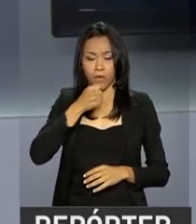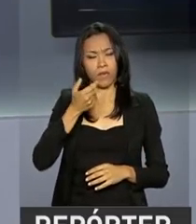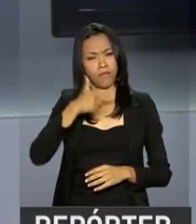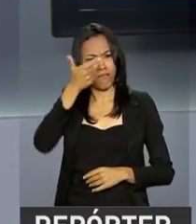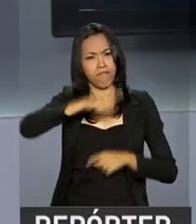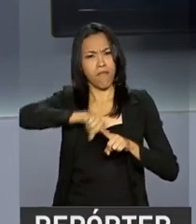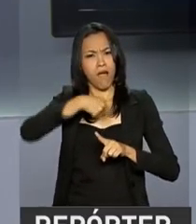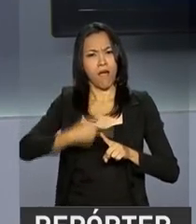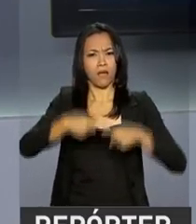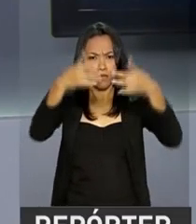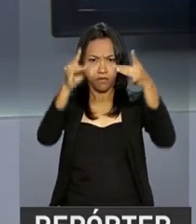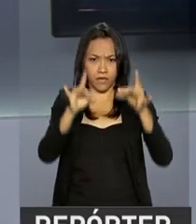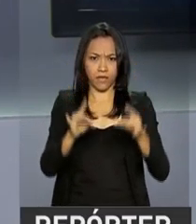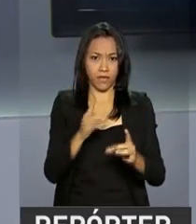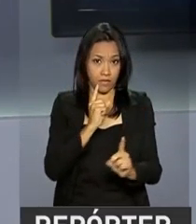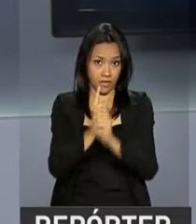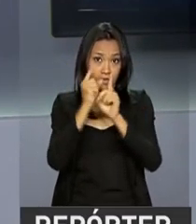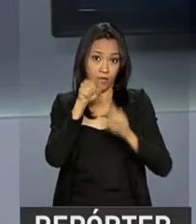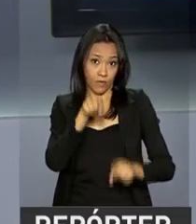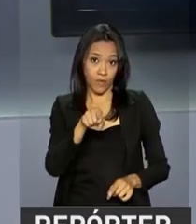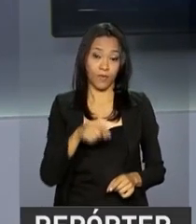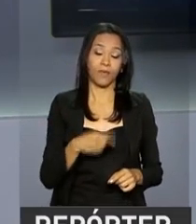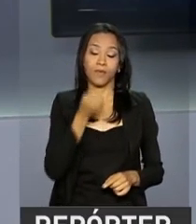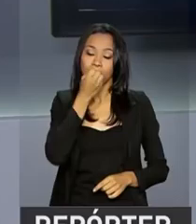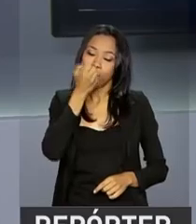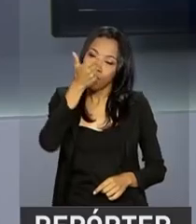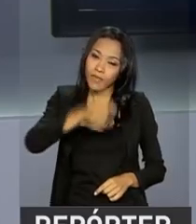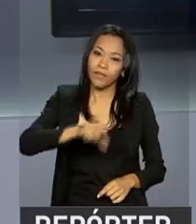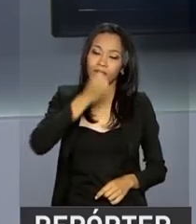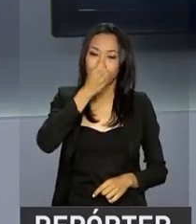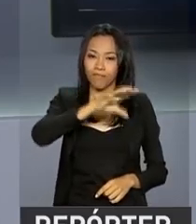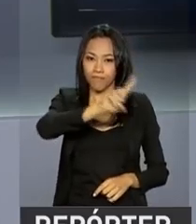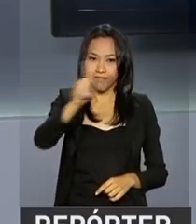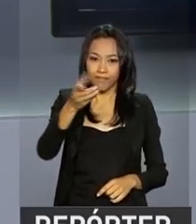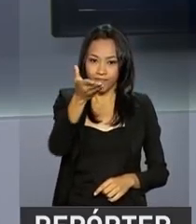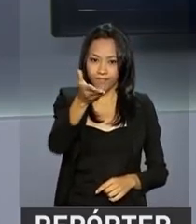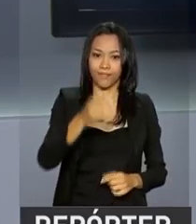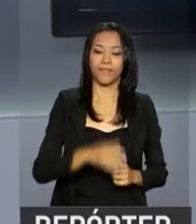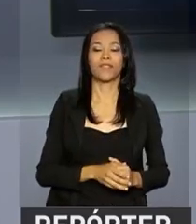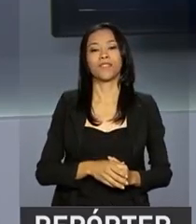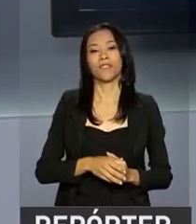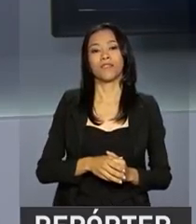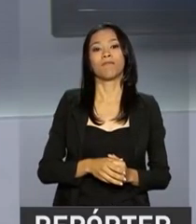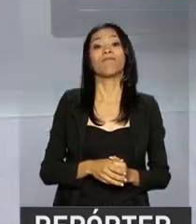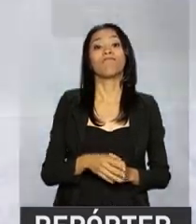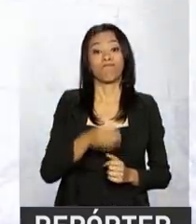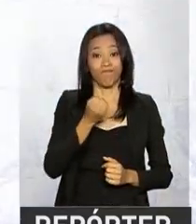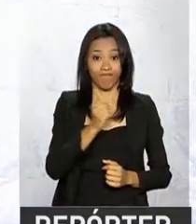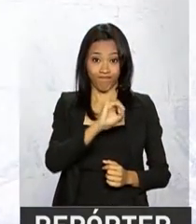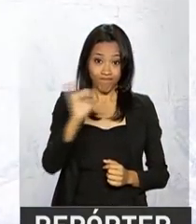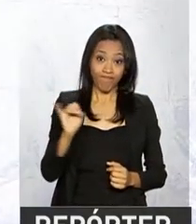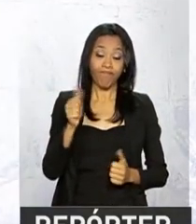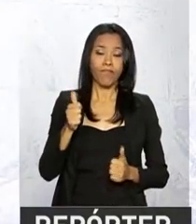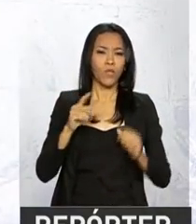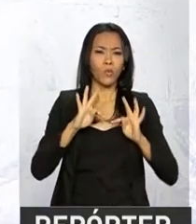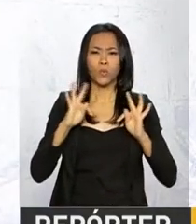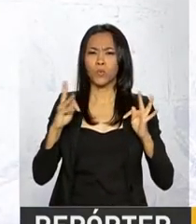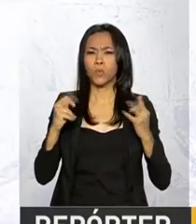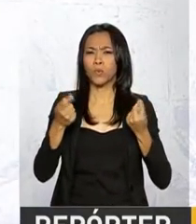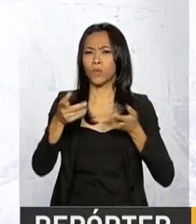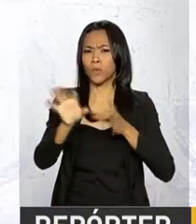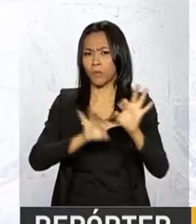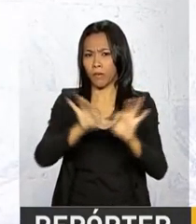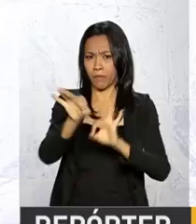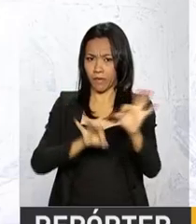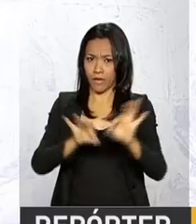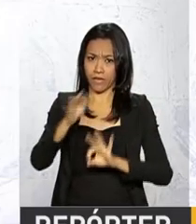mais detalhes desse encontro. Olá, Mara, novamente bom dia para você. Olá, Thaísa. Olha, tudo está sendo preparado